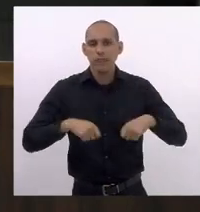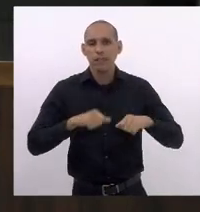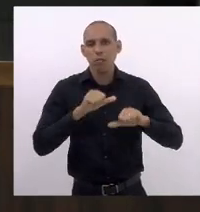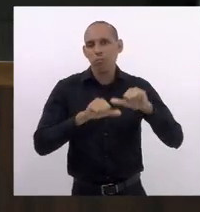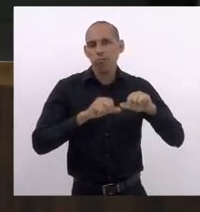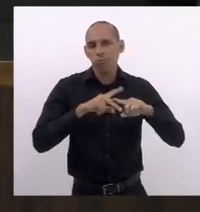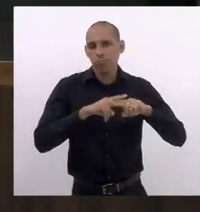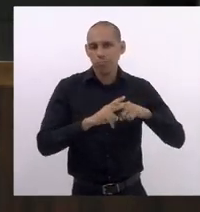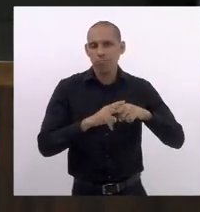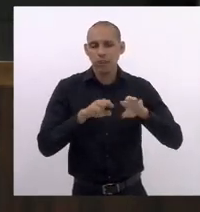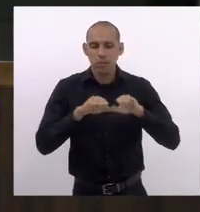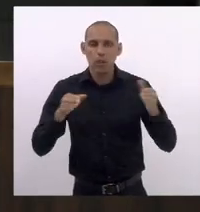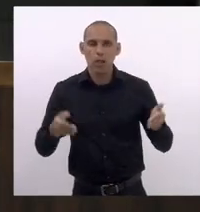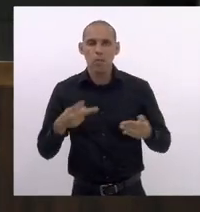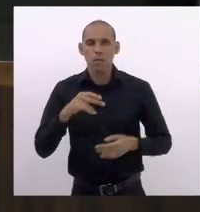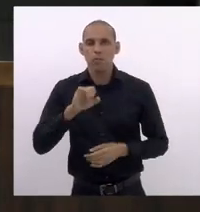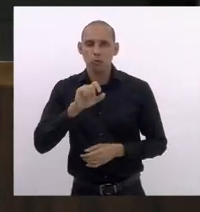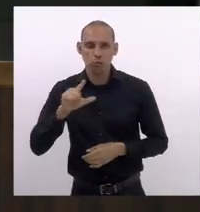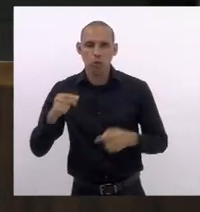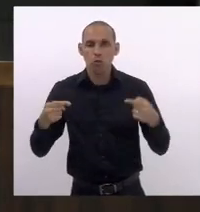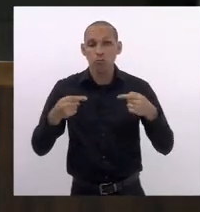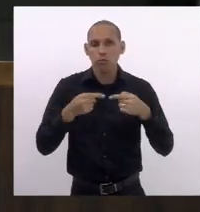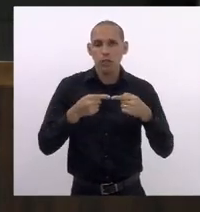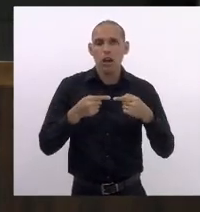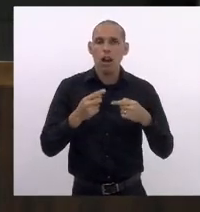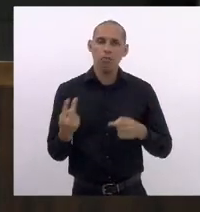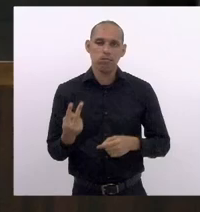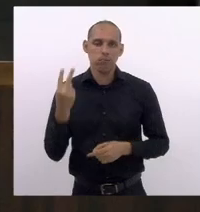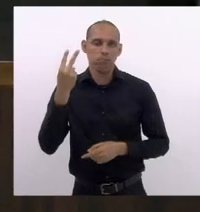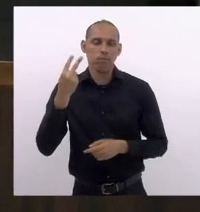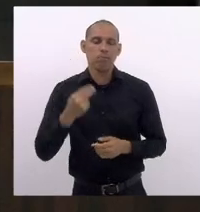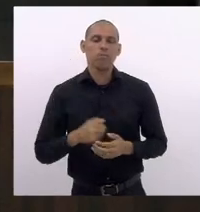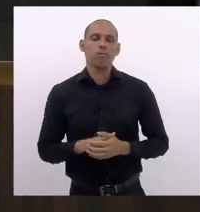da bancada do pessoal em relação ao valor.